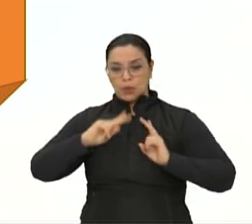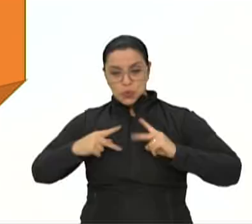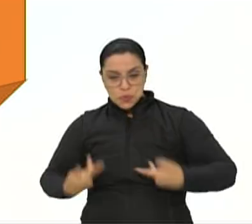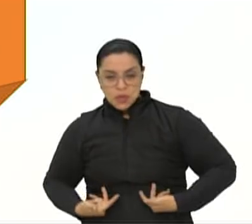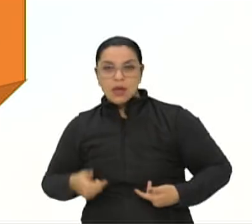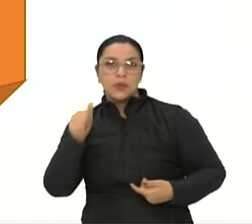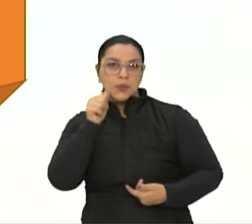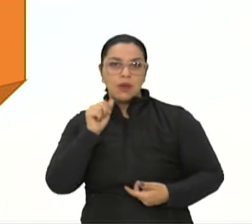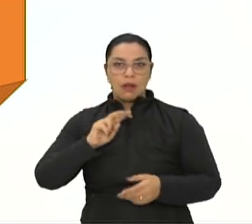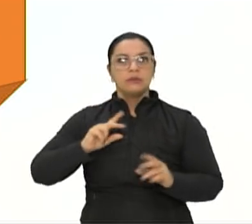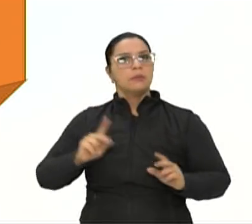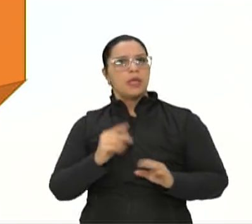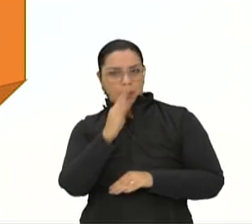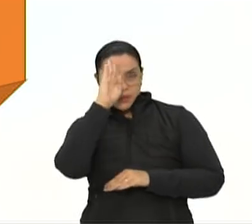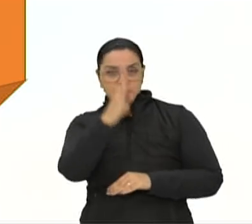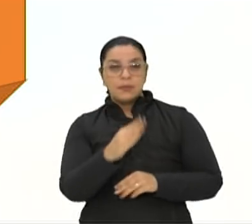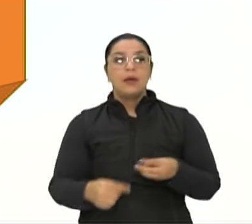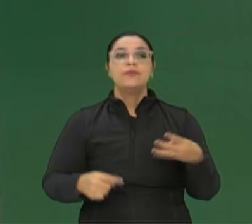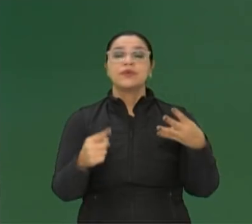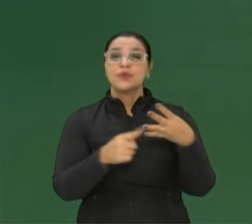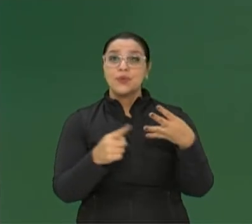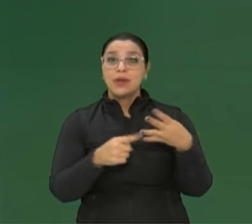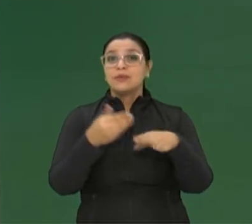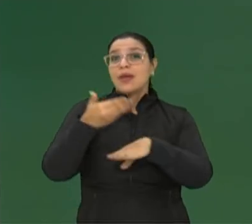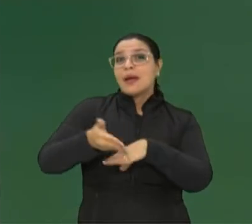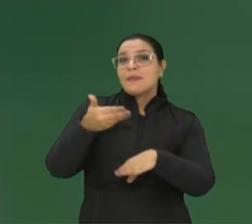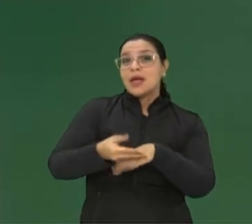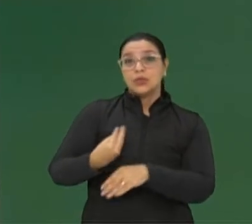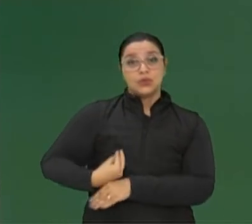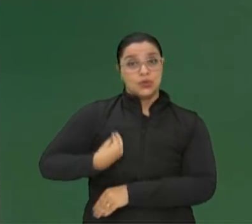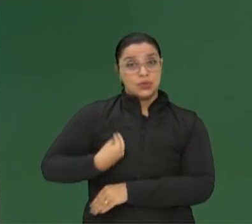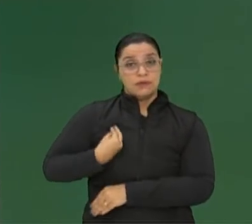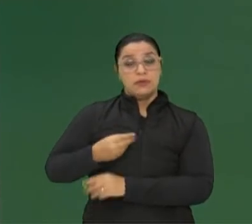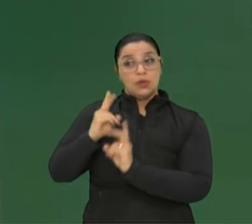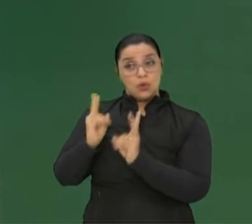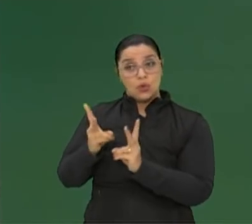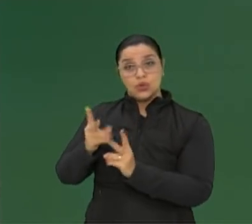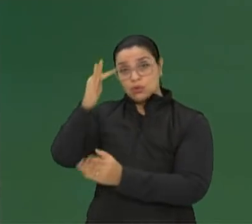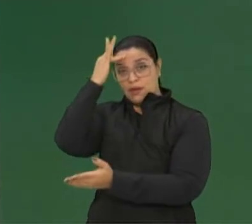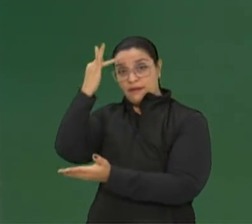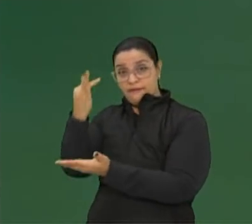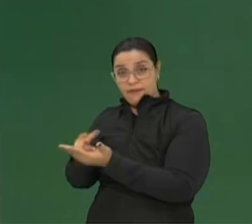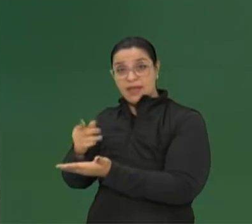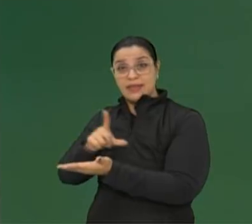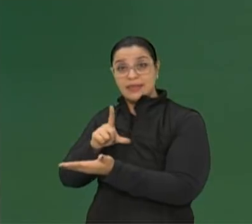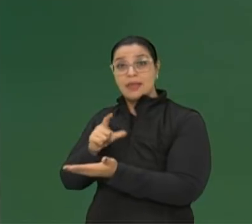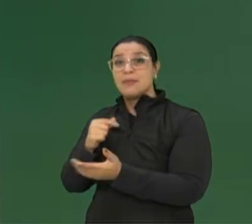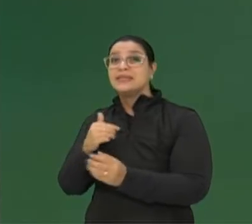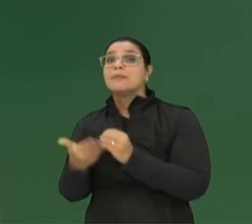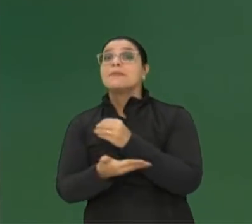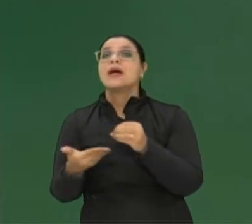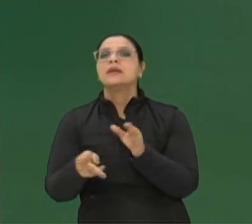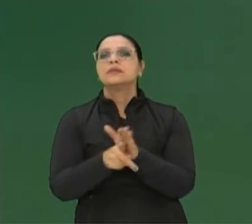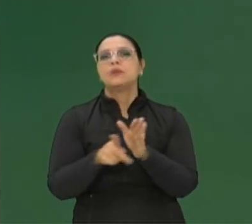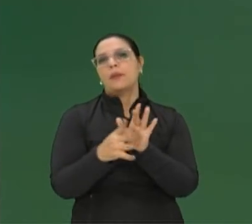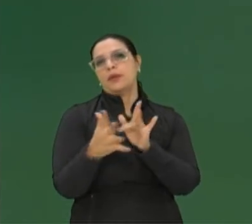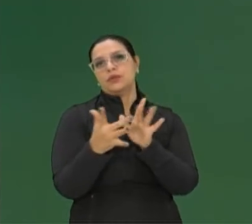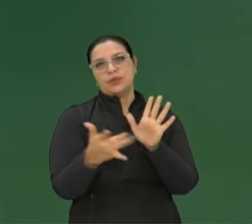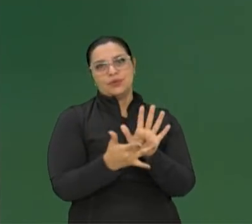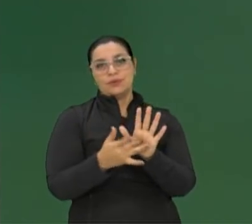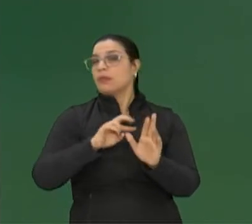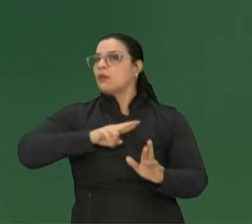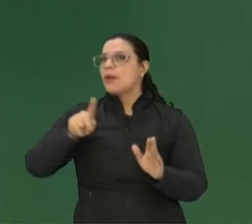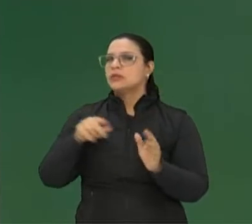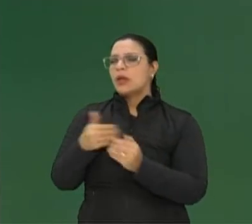vai ter uma filosofia como uma prática de vida do cristianismo, mas do cristianismo inspirado lá em Cristo e não só na figura da Igreja